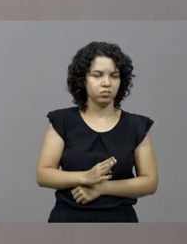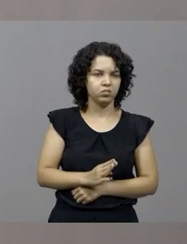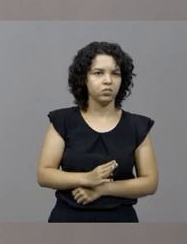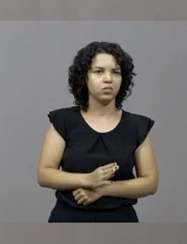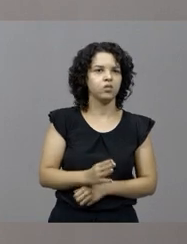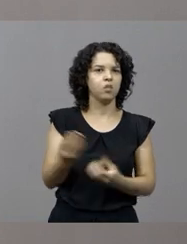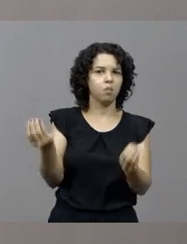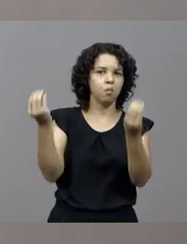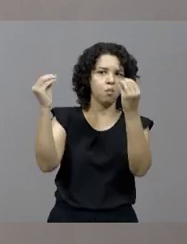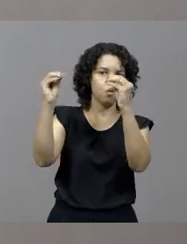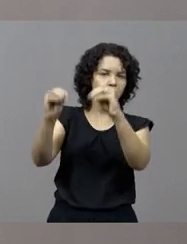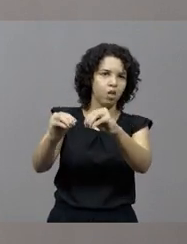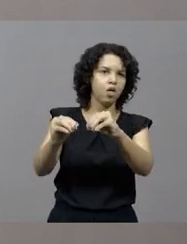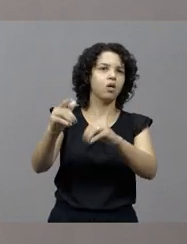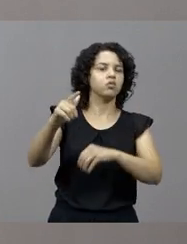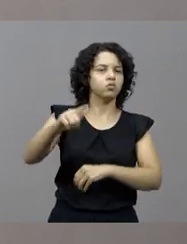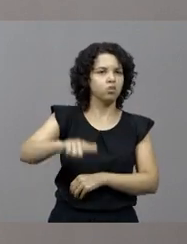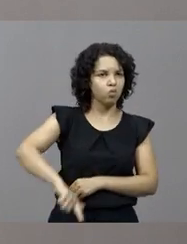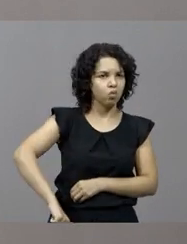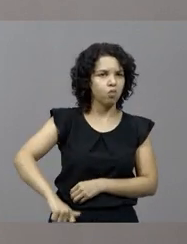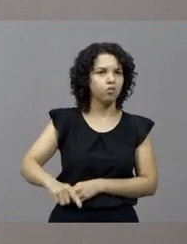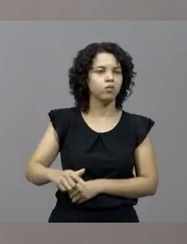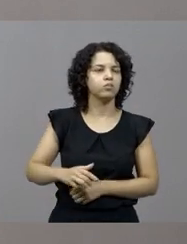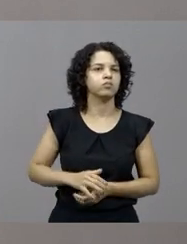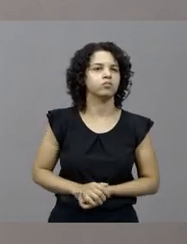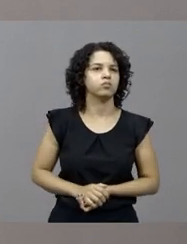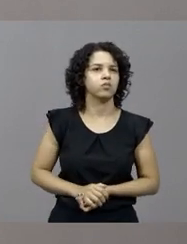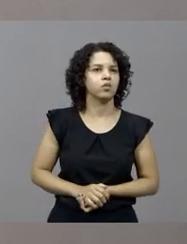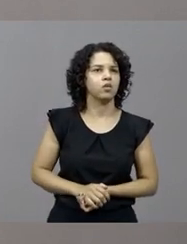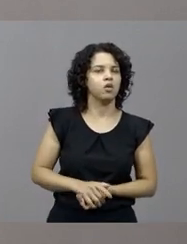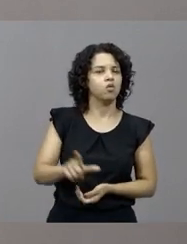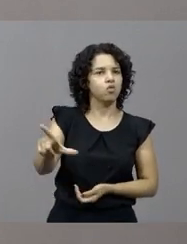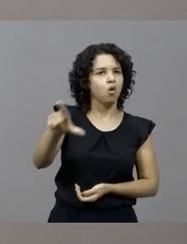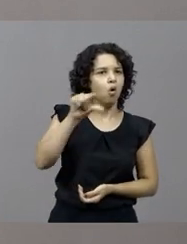Coloquem lá o bandido de volta. Escolham Barrabás.